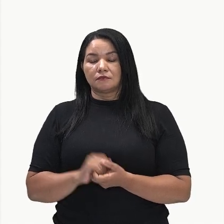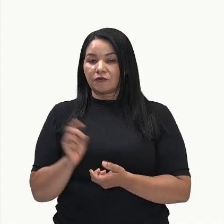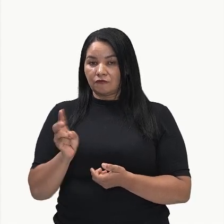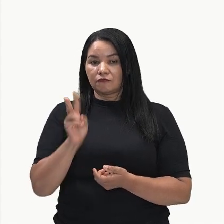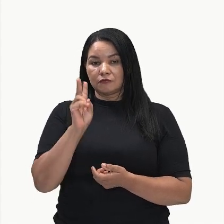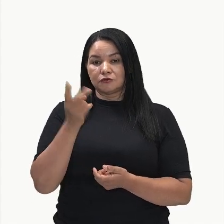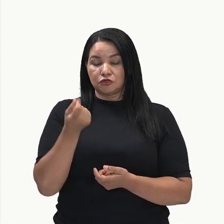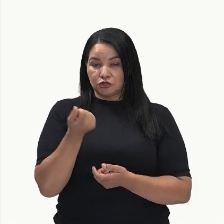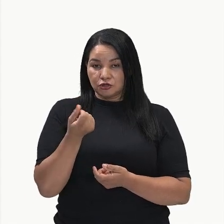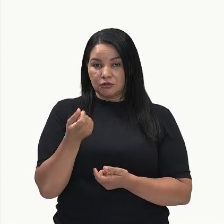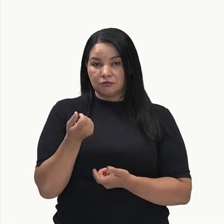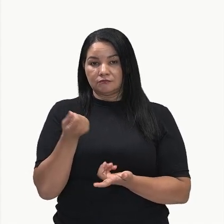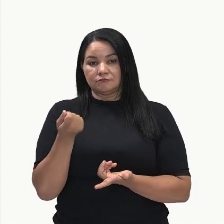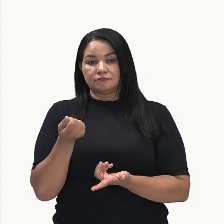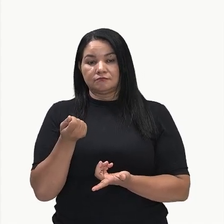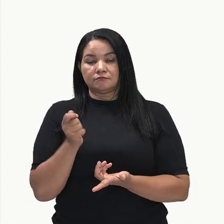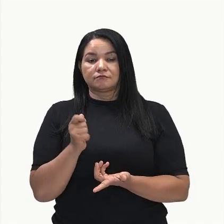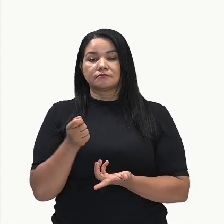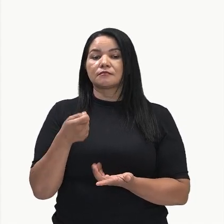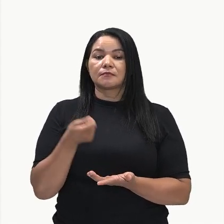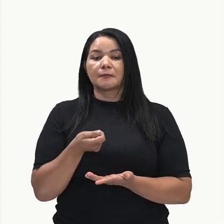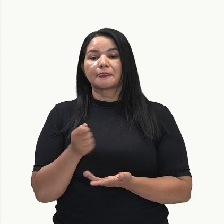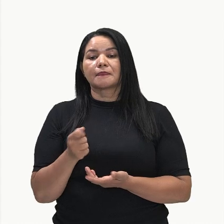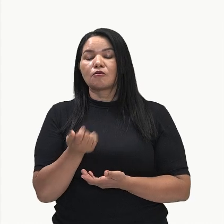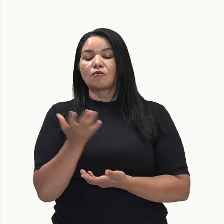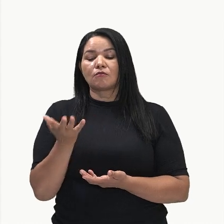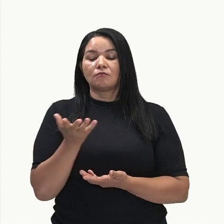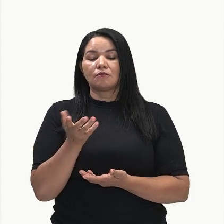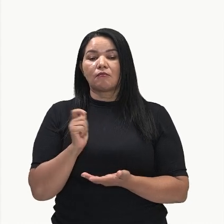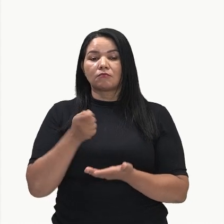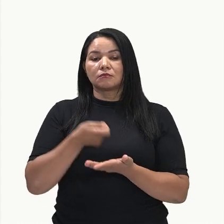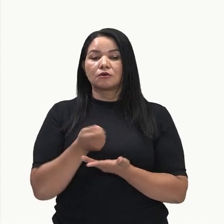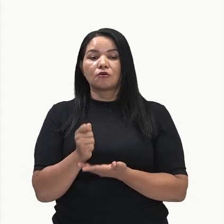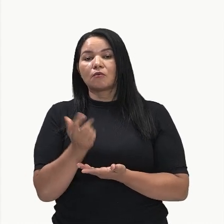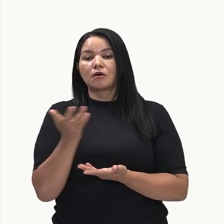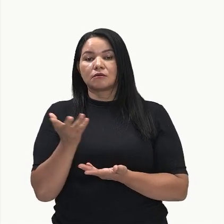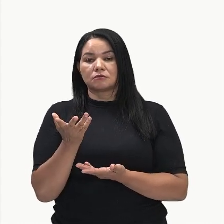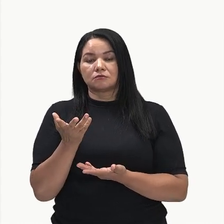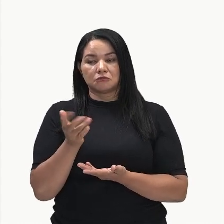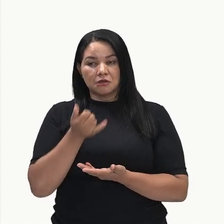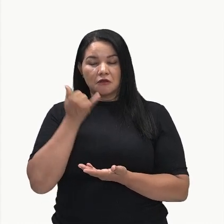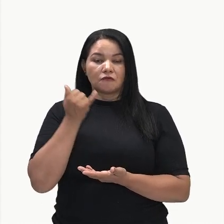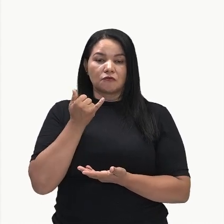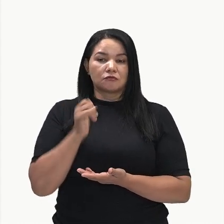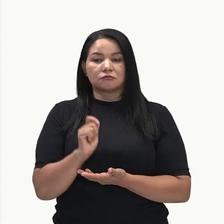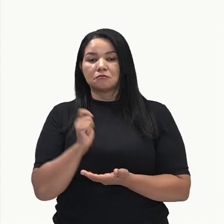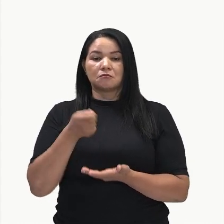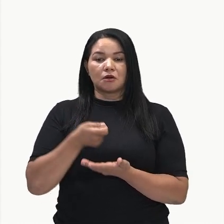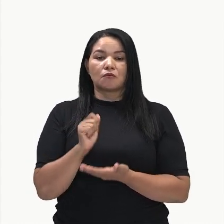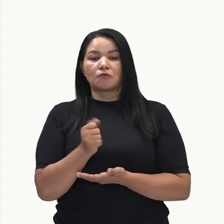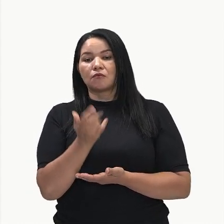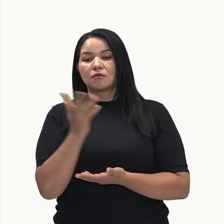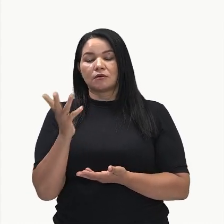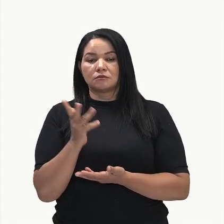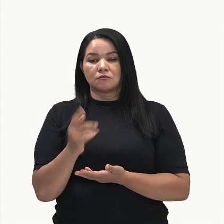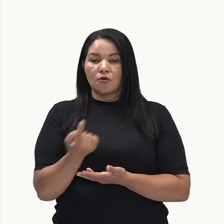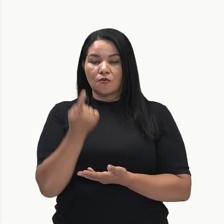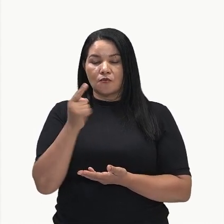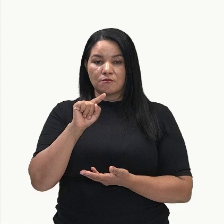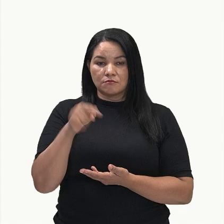dinheiro, preço, né? Quanto custa isso? Sei lá, esse telefone, né? Custa